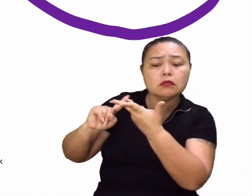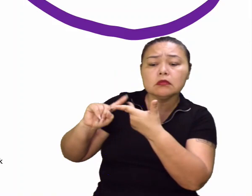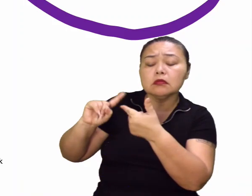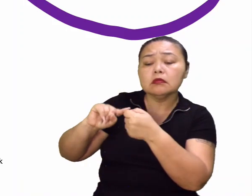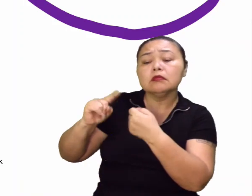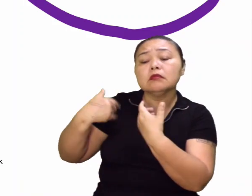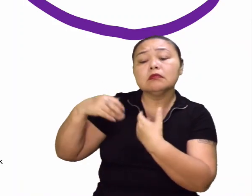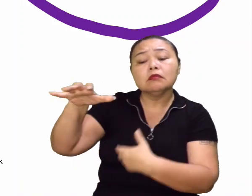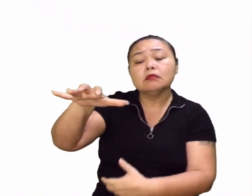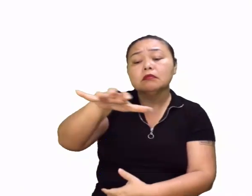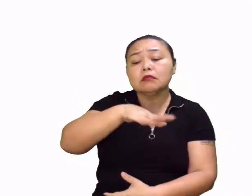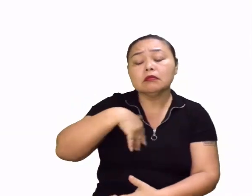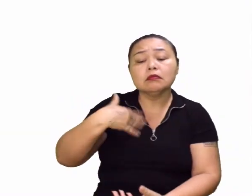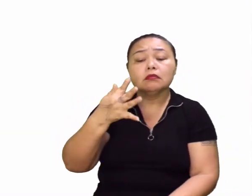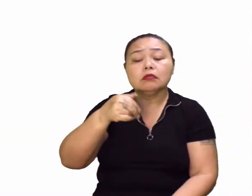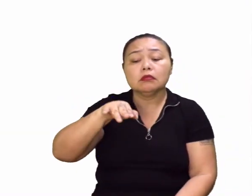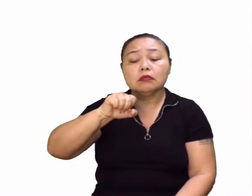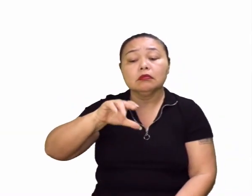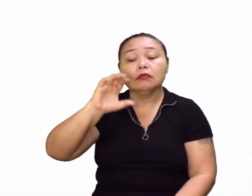aspectos físicos do Brasil.